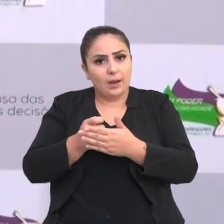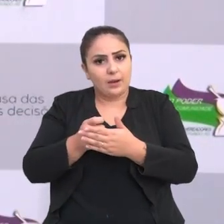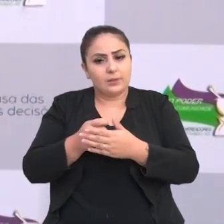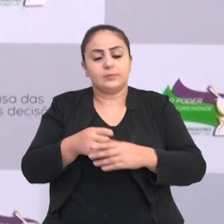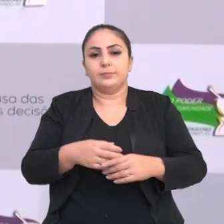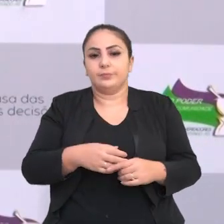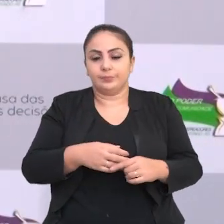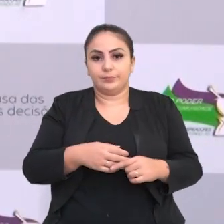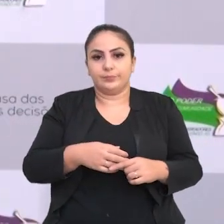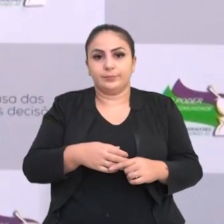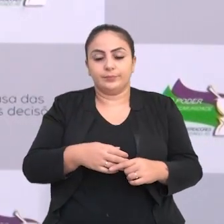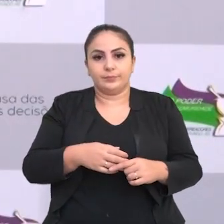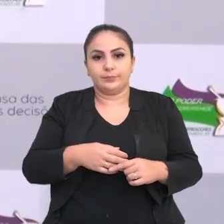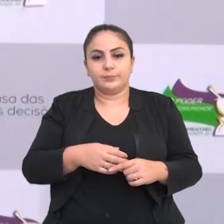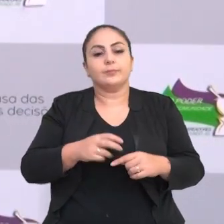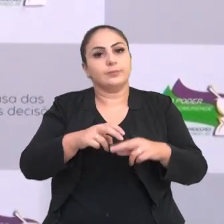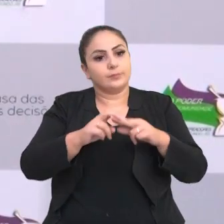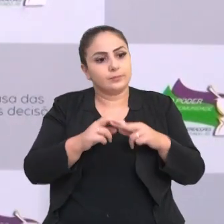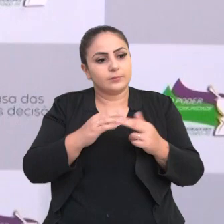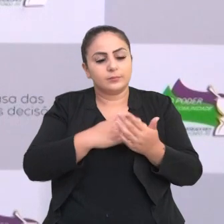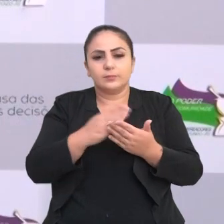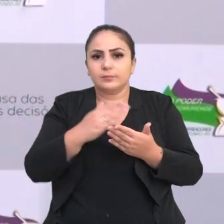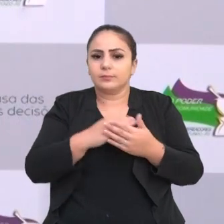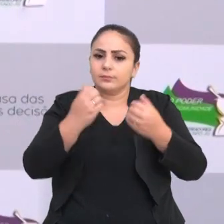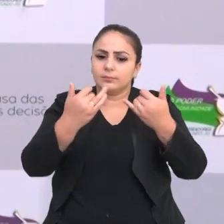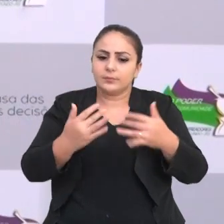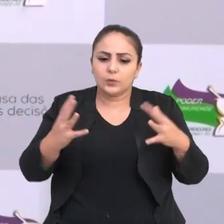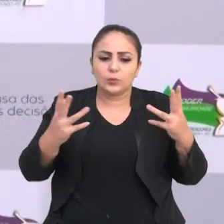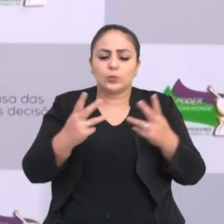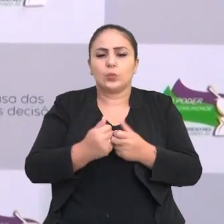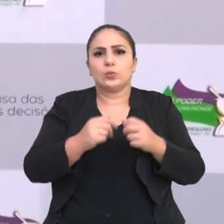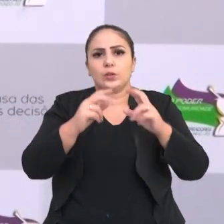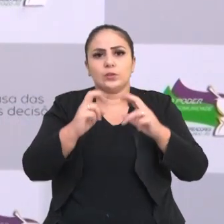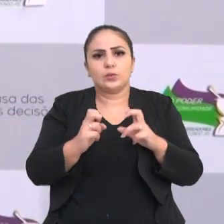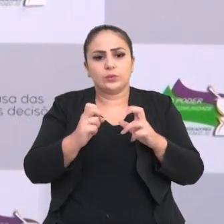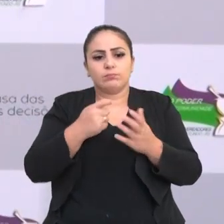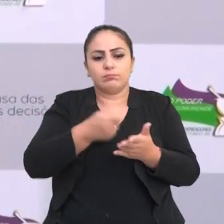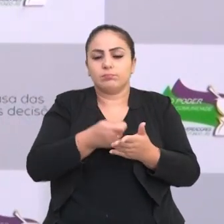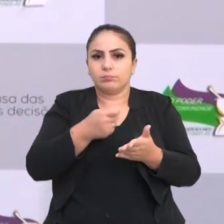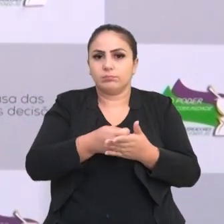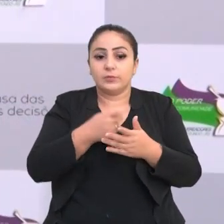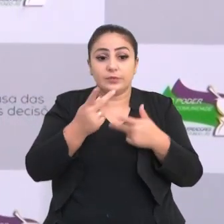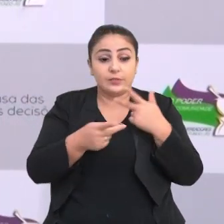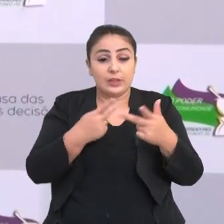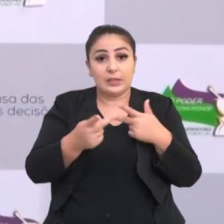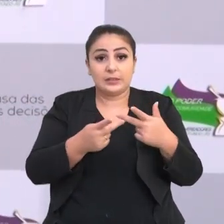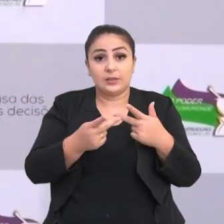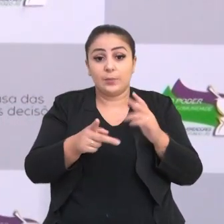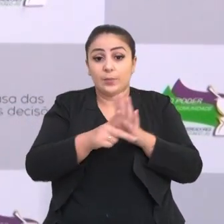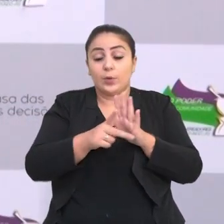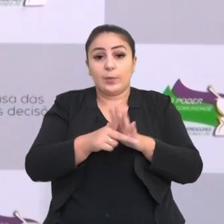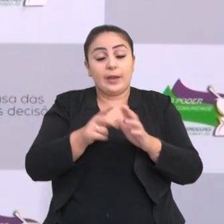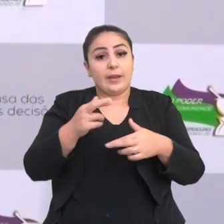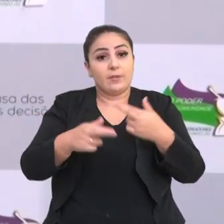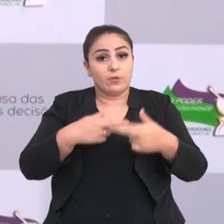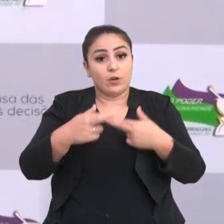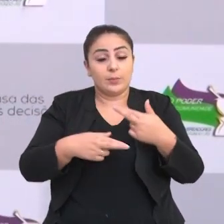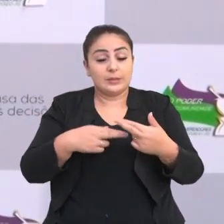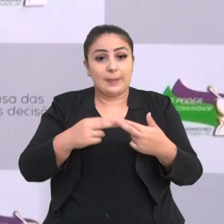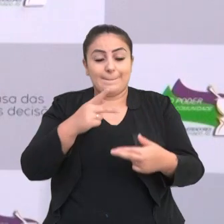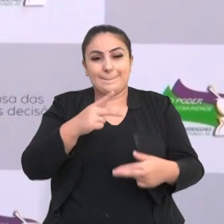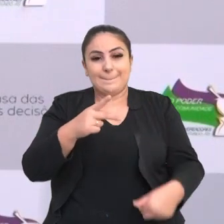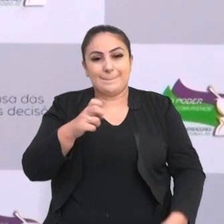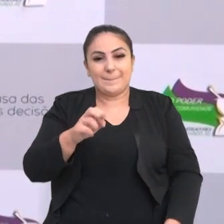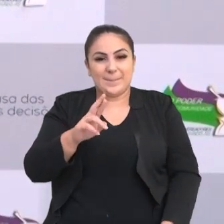sua parte, E aí isso se justificava sobre uma exigência estabelecida pela